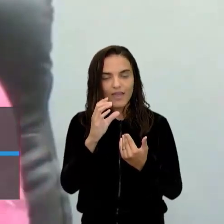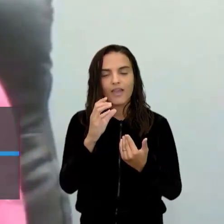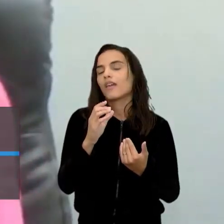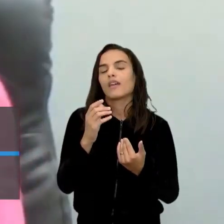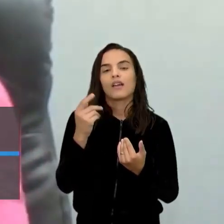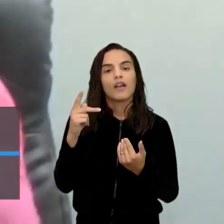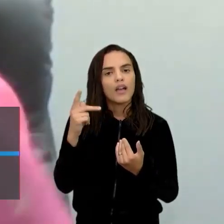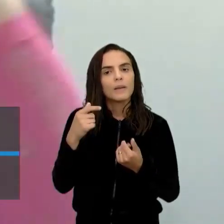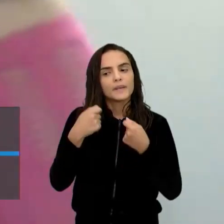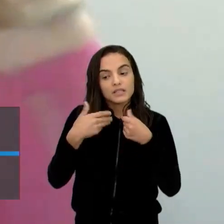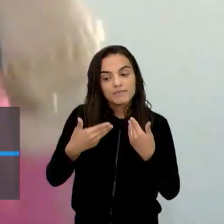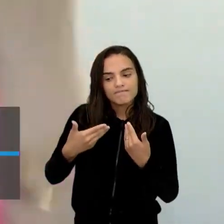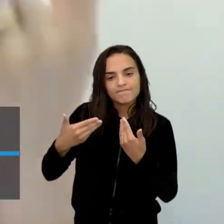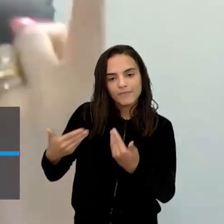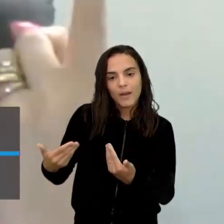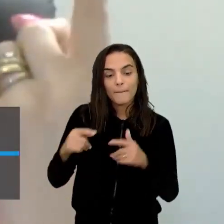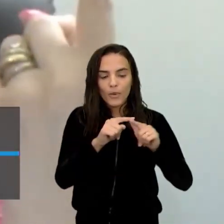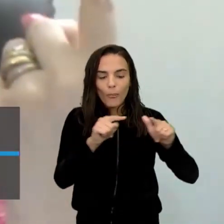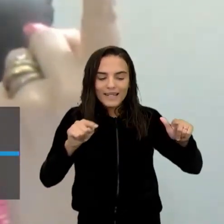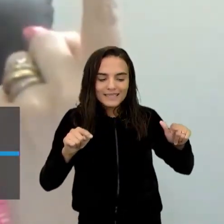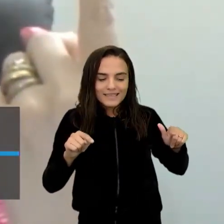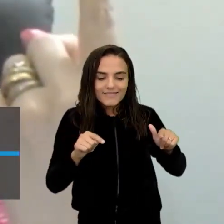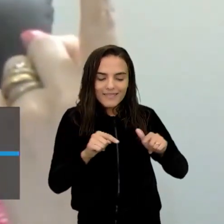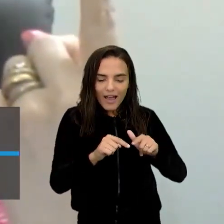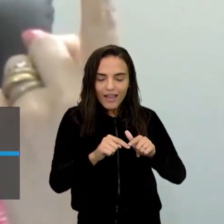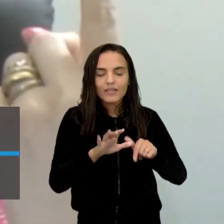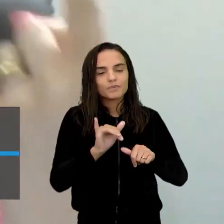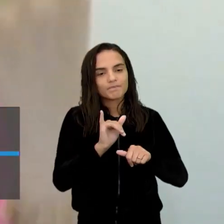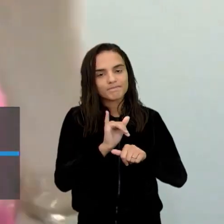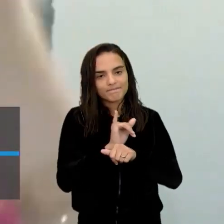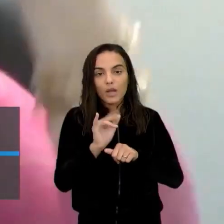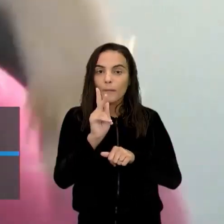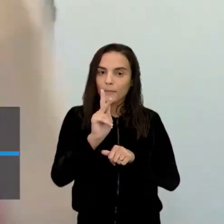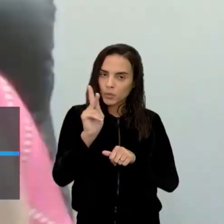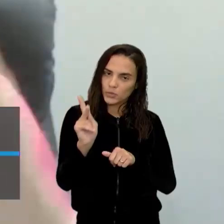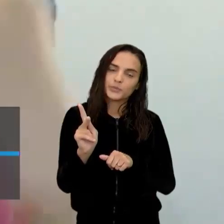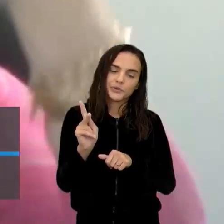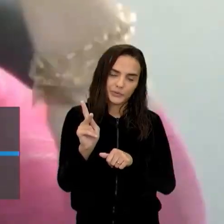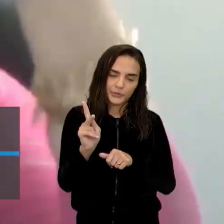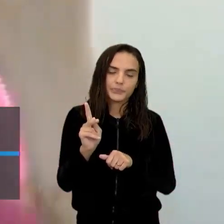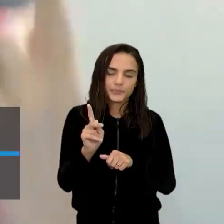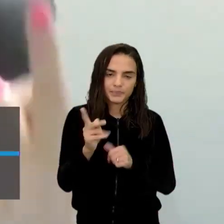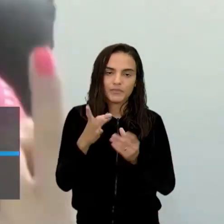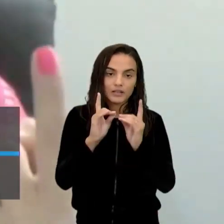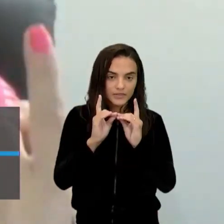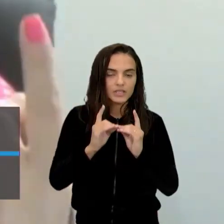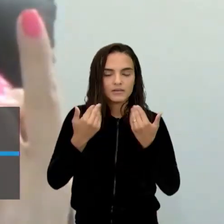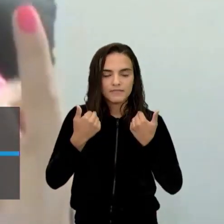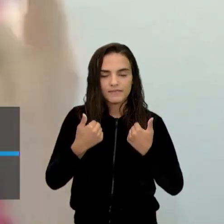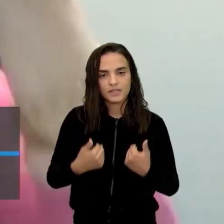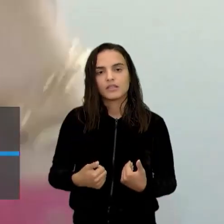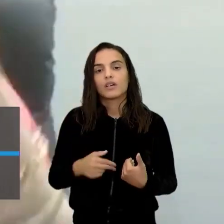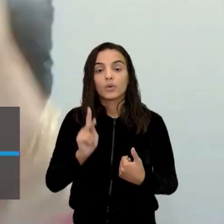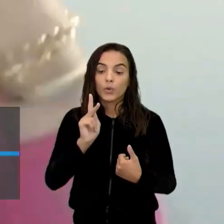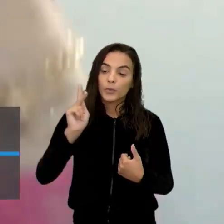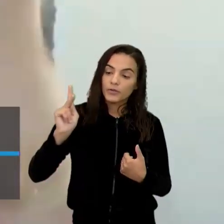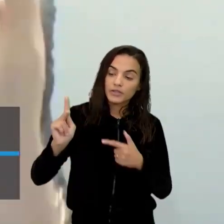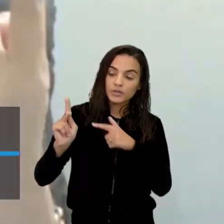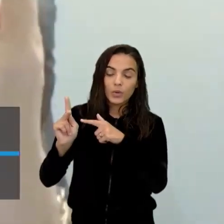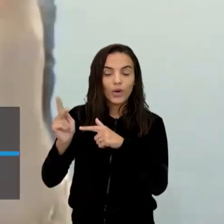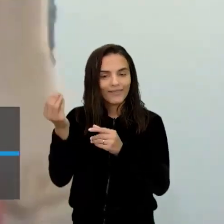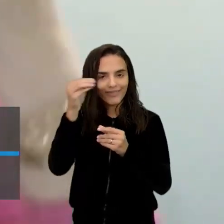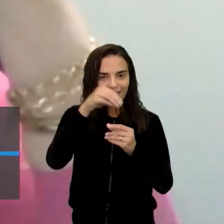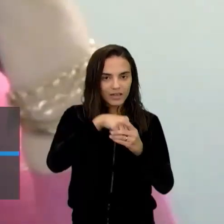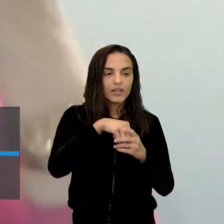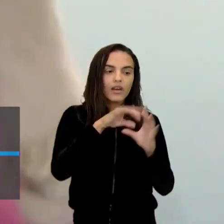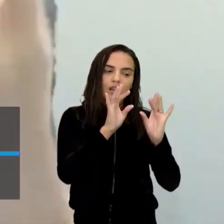ele deve ser atendido por uma sala, por uma sala de recursos de deficiência física. E o professor que está